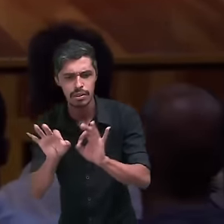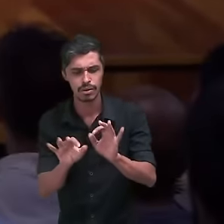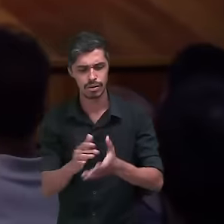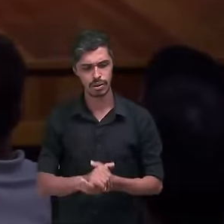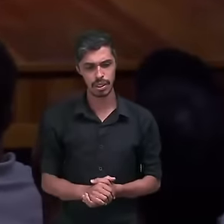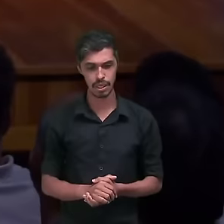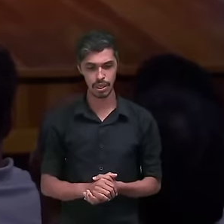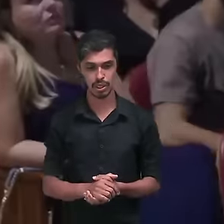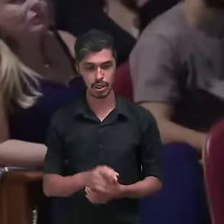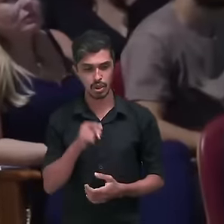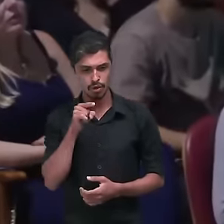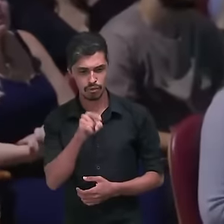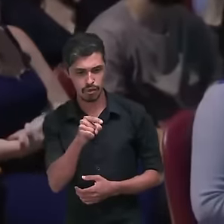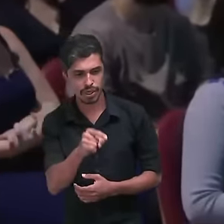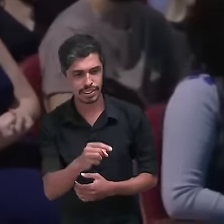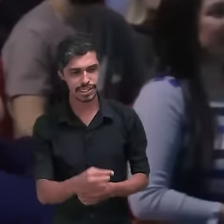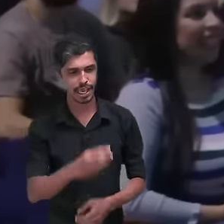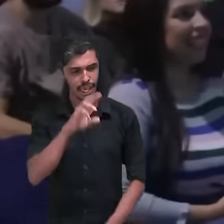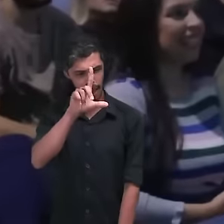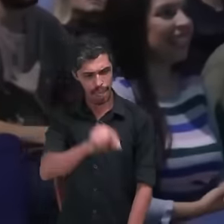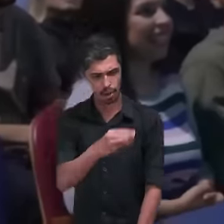Você es una misionaria urbana.